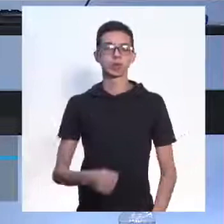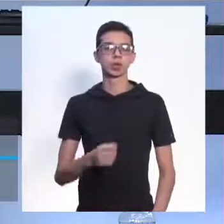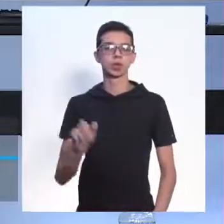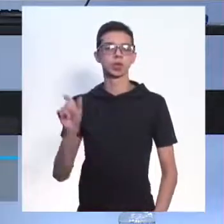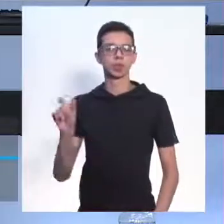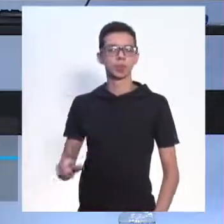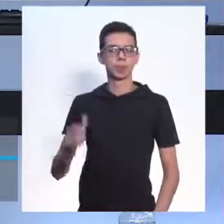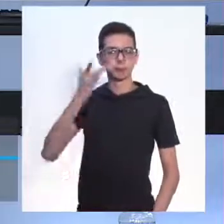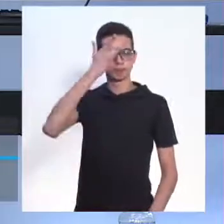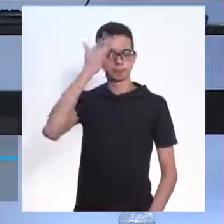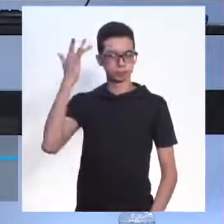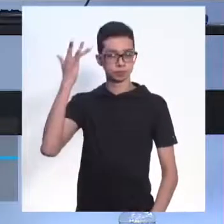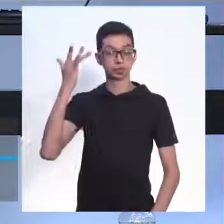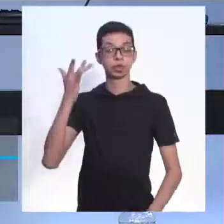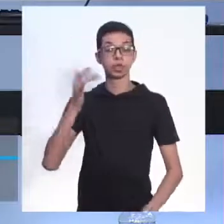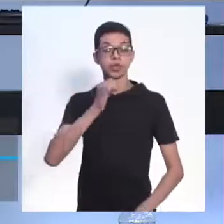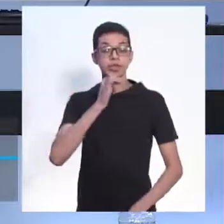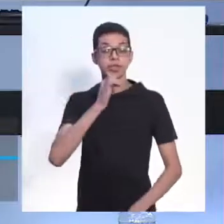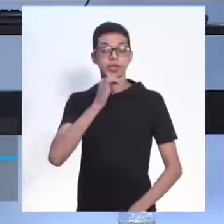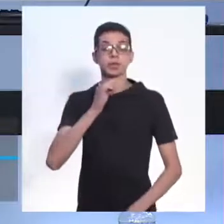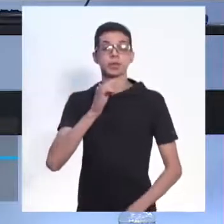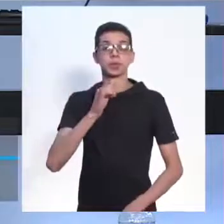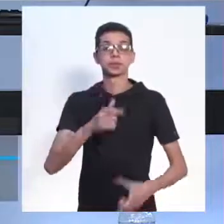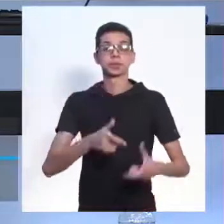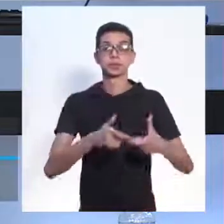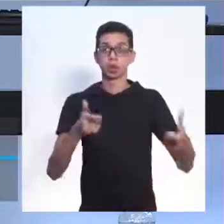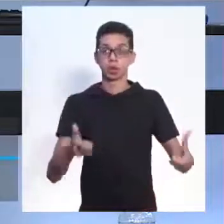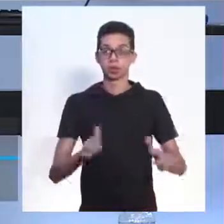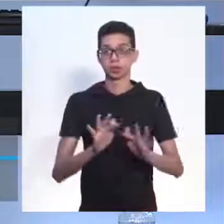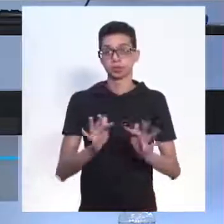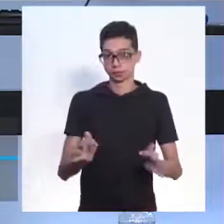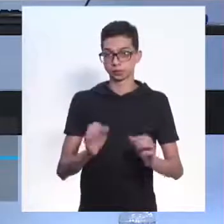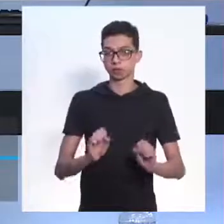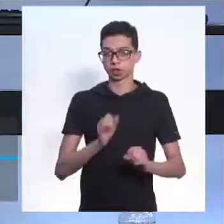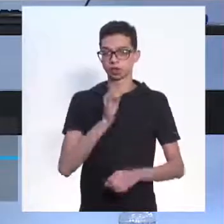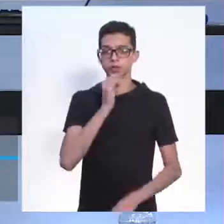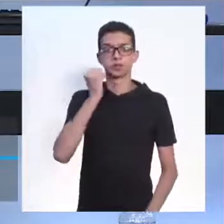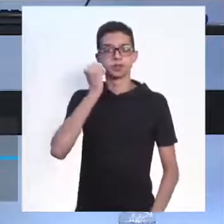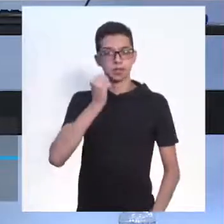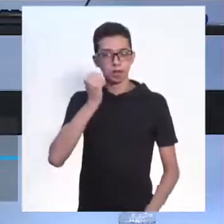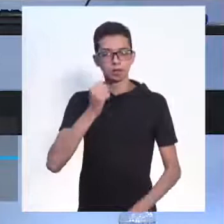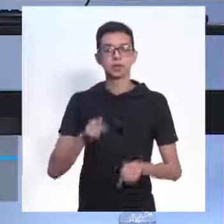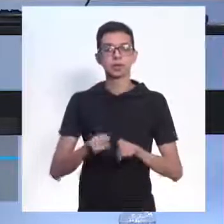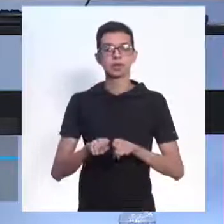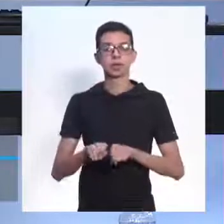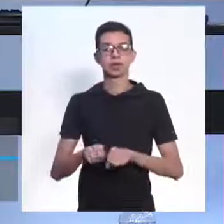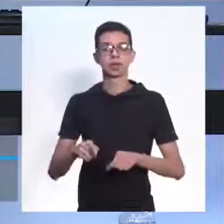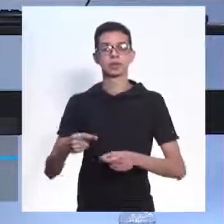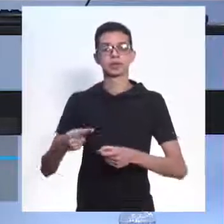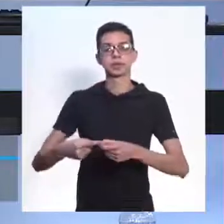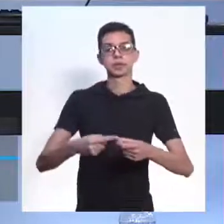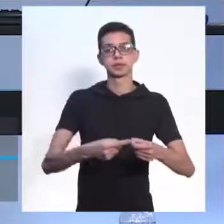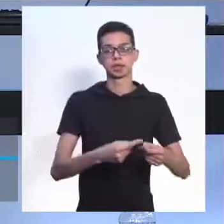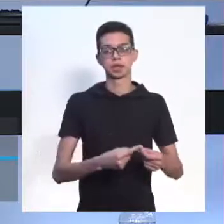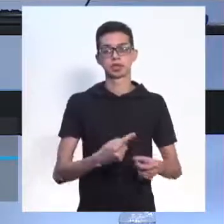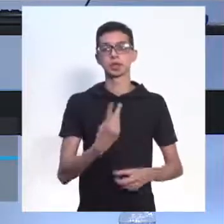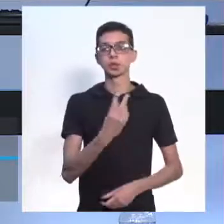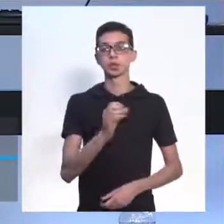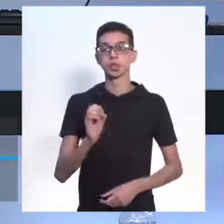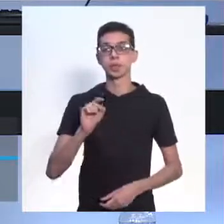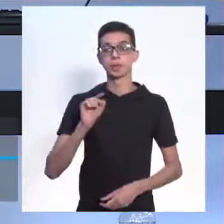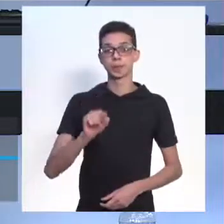pode ser uma maioria simples para senadores e para cidades com menos de 200 mil